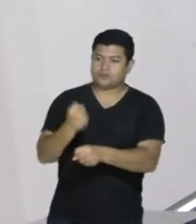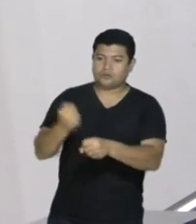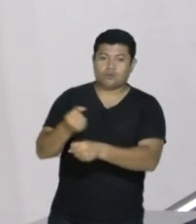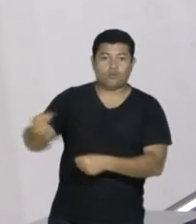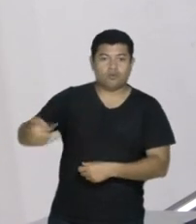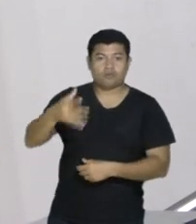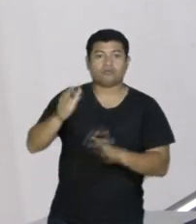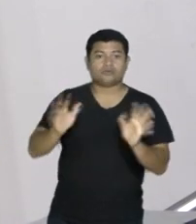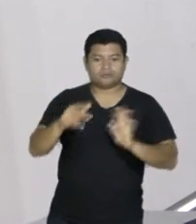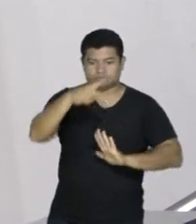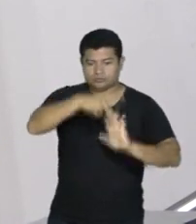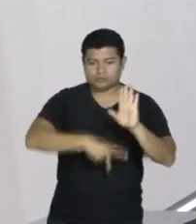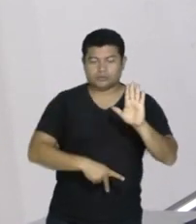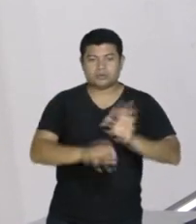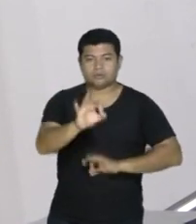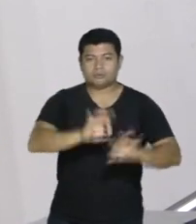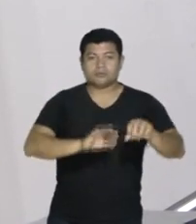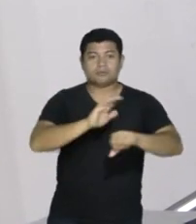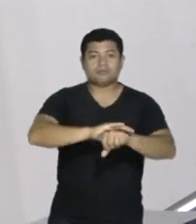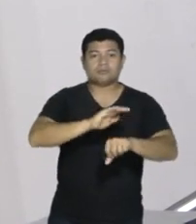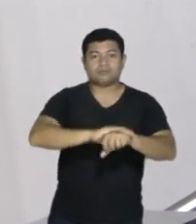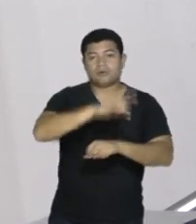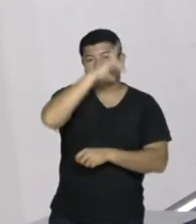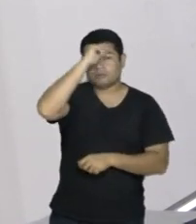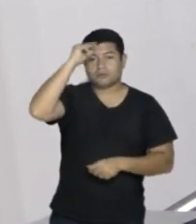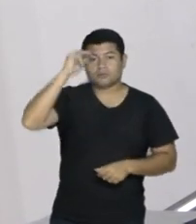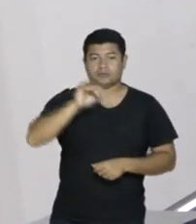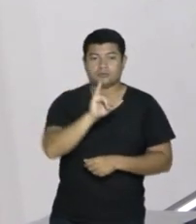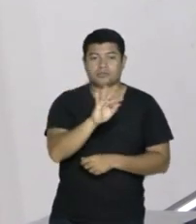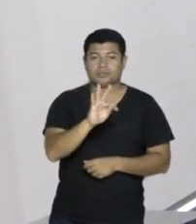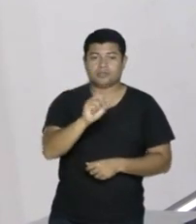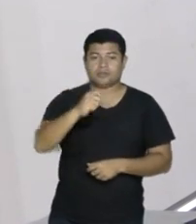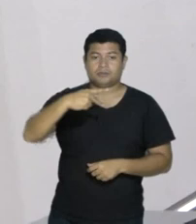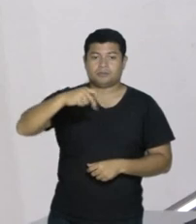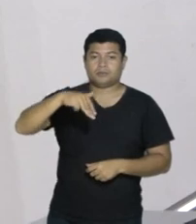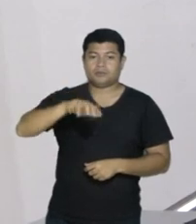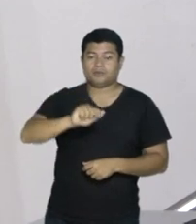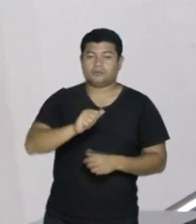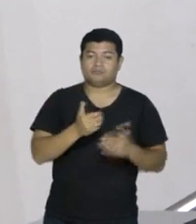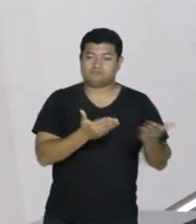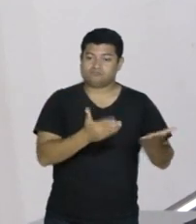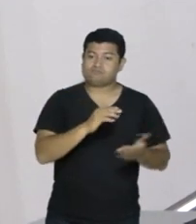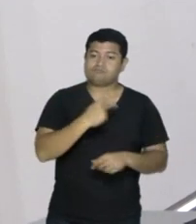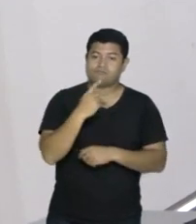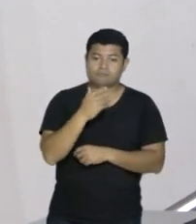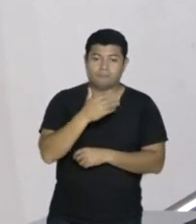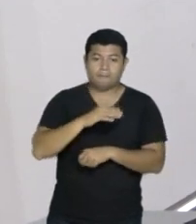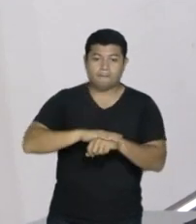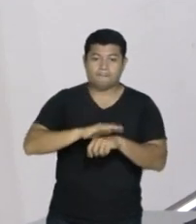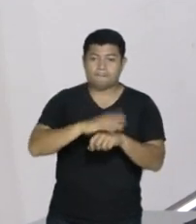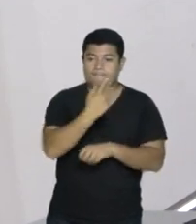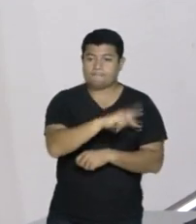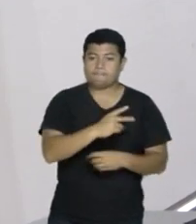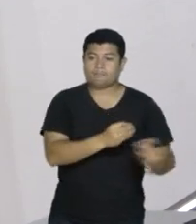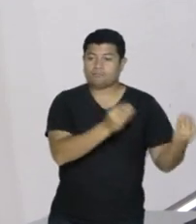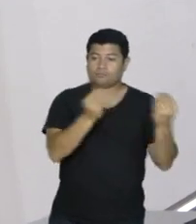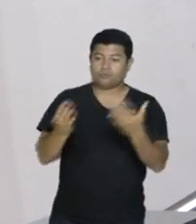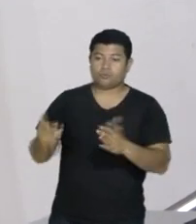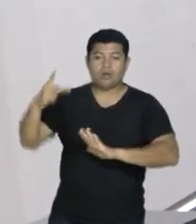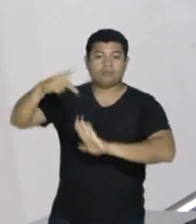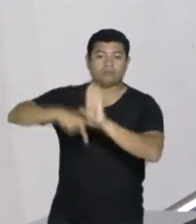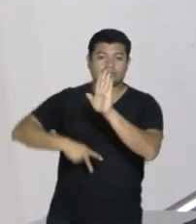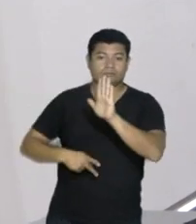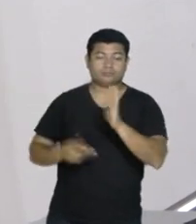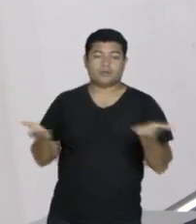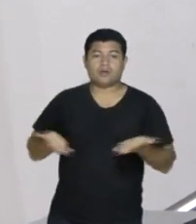foi realizado pela prefeitura de Itapema Deputado Tiago zili onde a prefeita doou o projeto agora a gente precisa